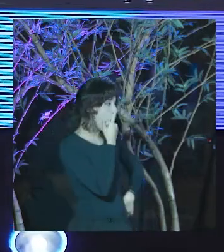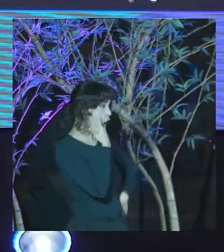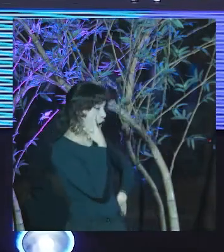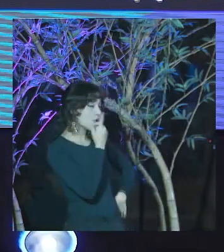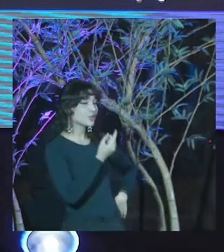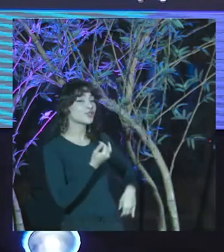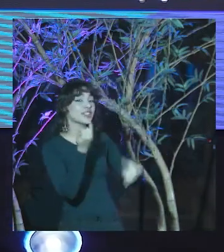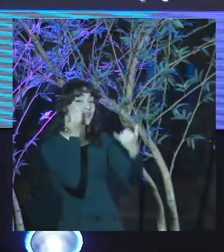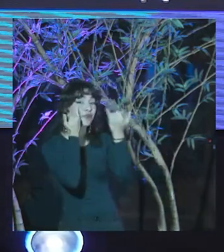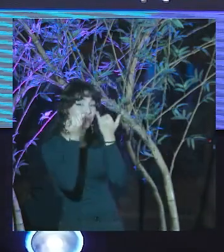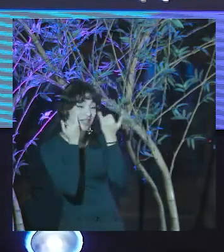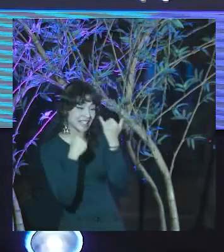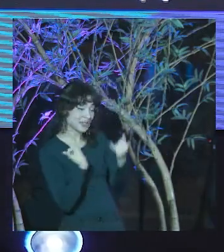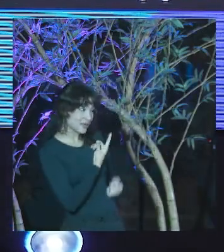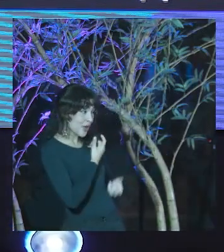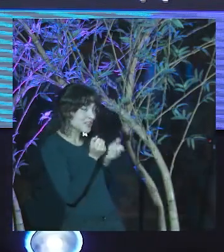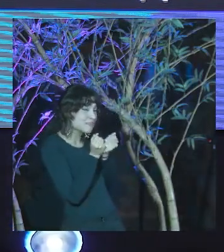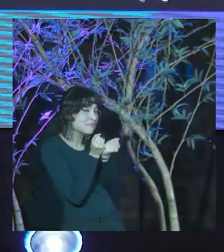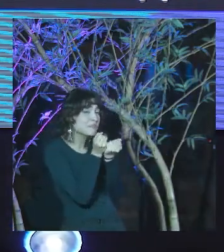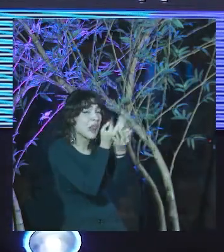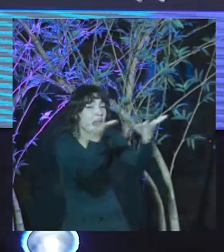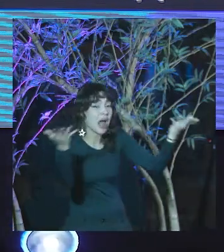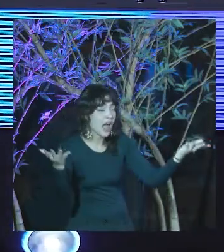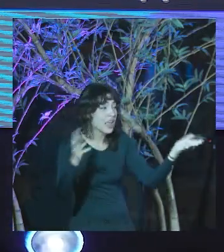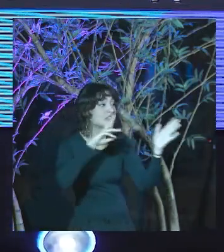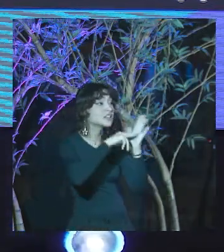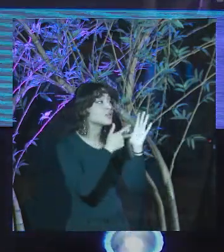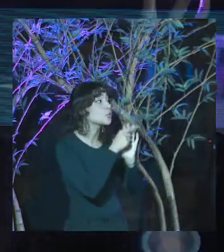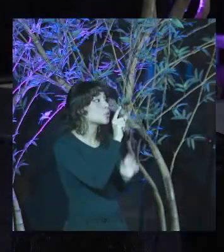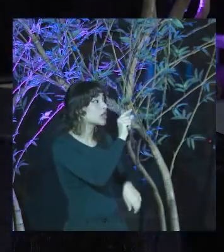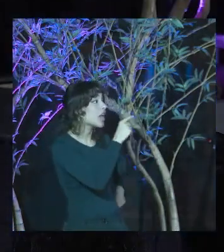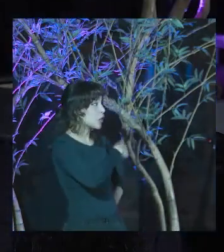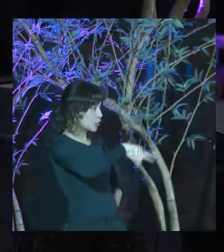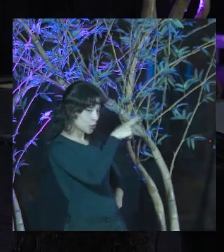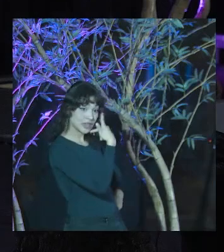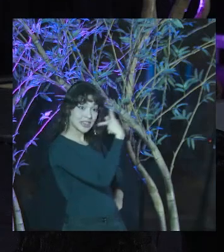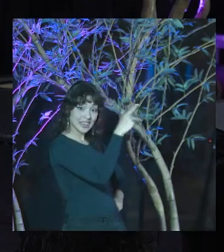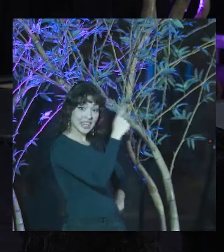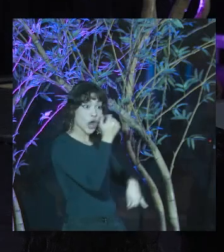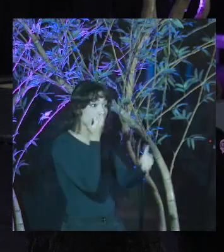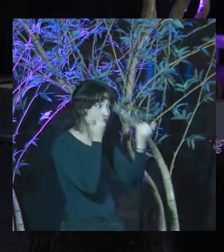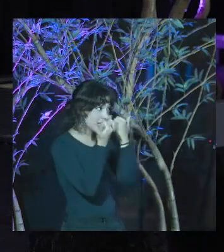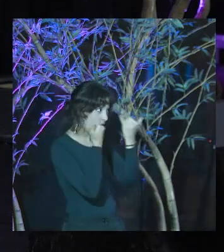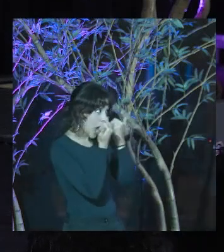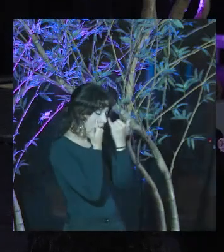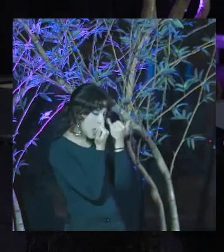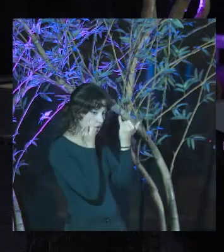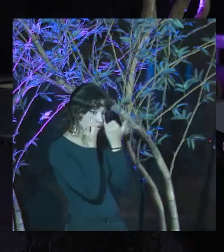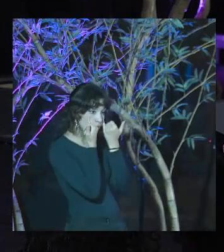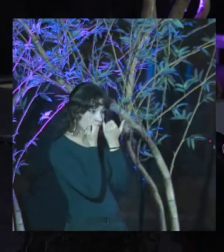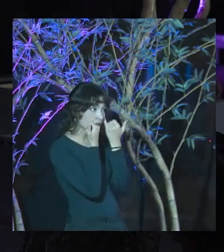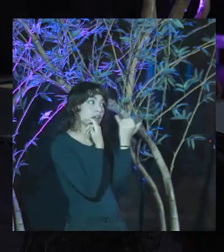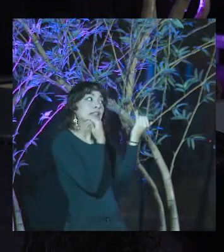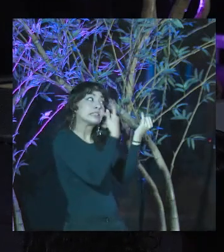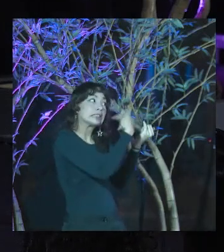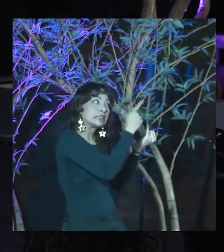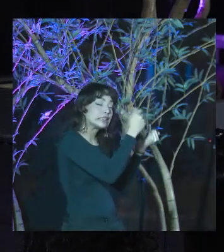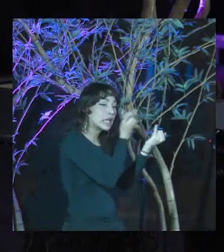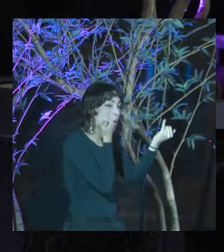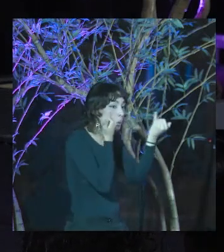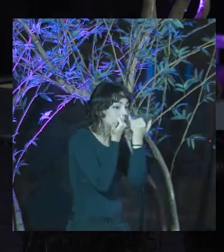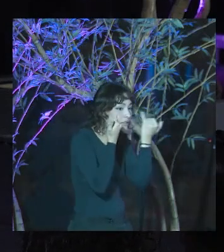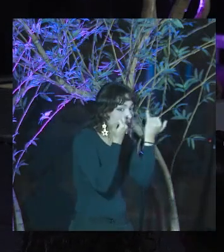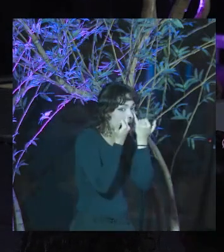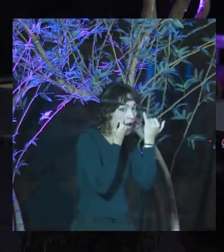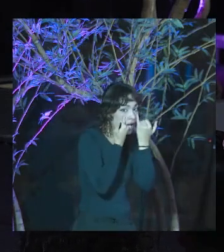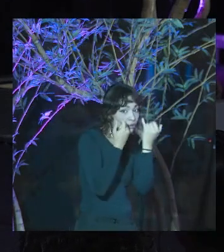vazados. Isso significa que os seus dados que estavam dentro da nossa base de dados, por um acaso os seus dados, foram um dos